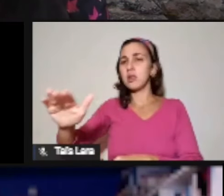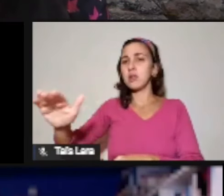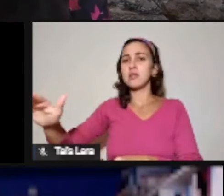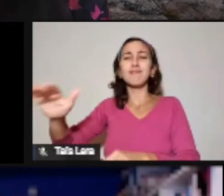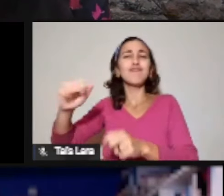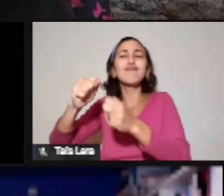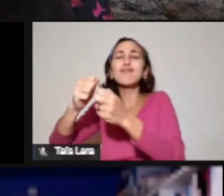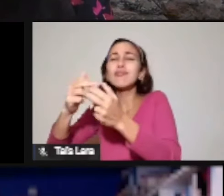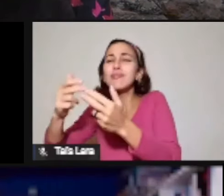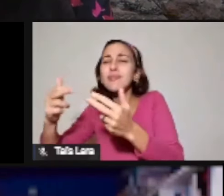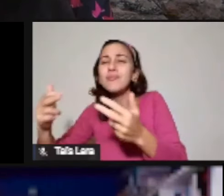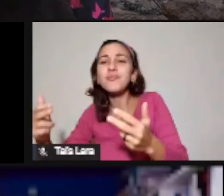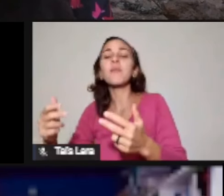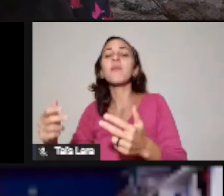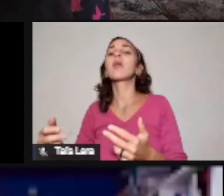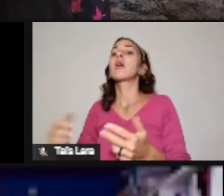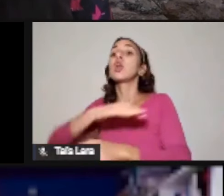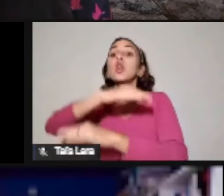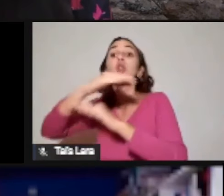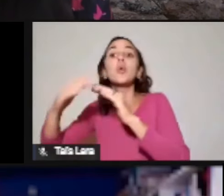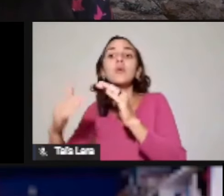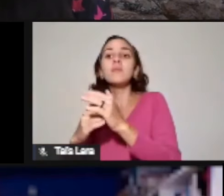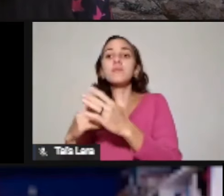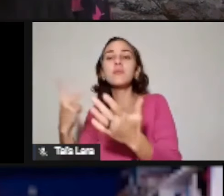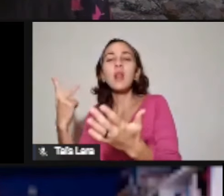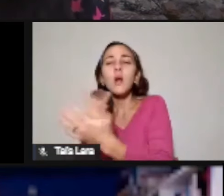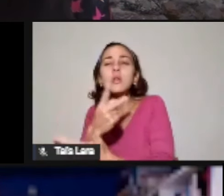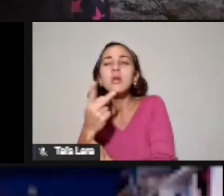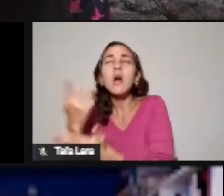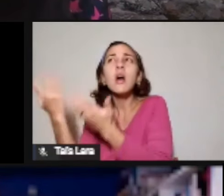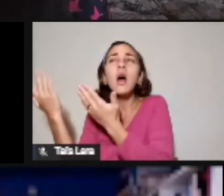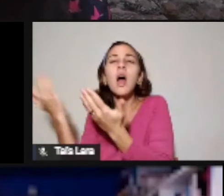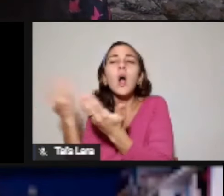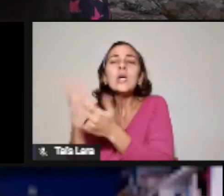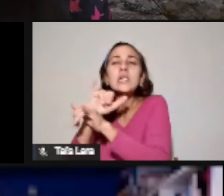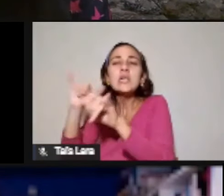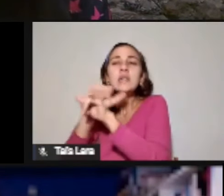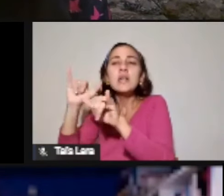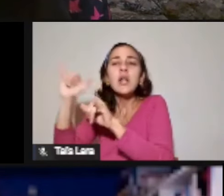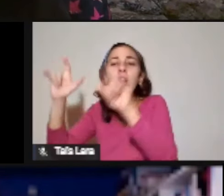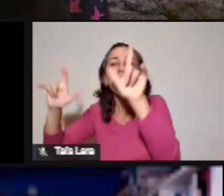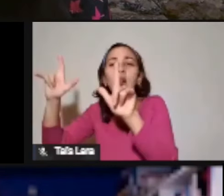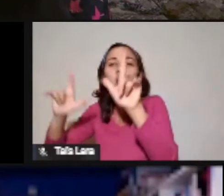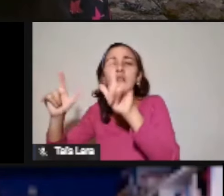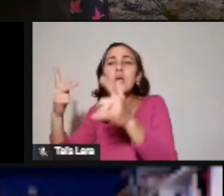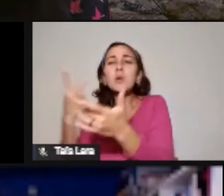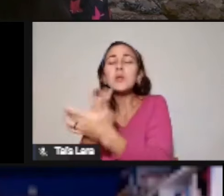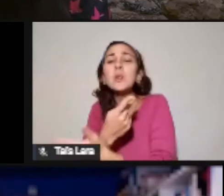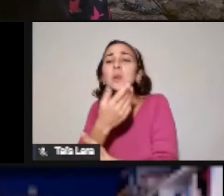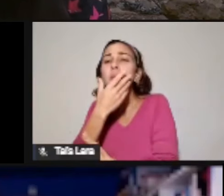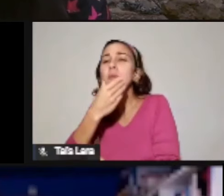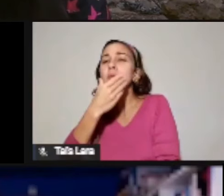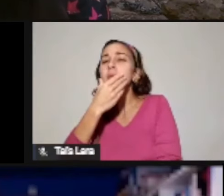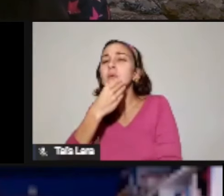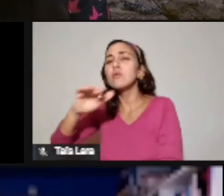menino de 11 anos que ficou preso num barril em pé, pelado, por, sei lá, muitos dias,